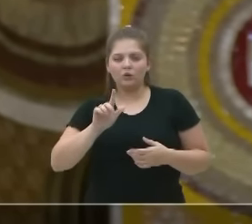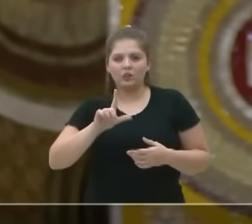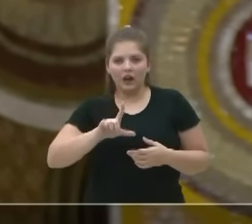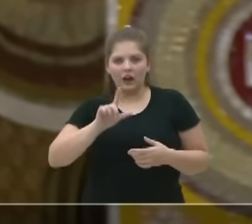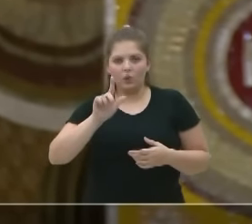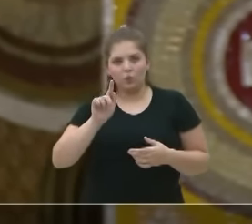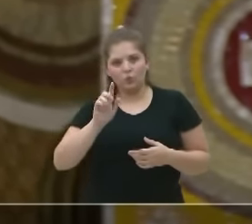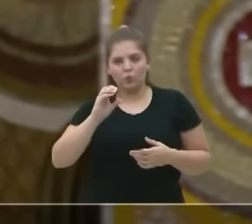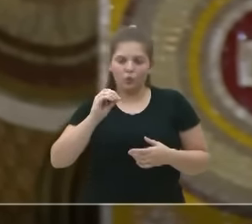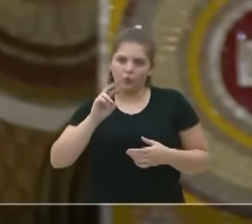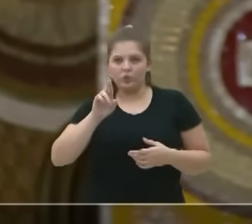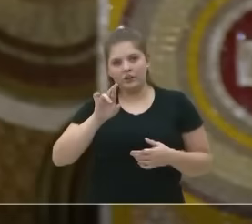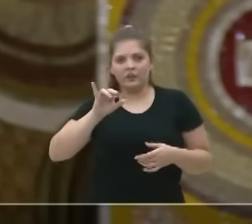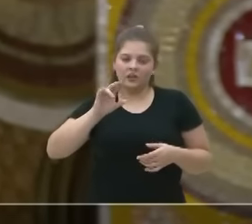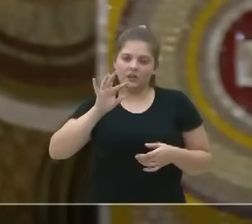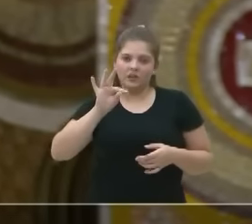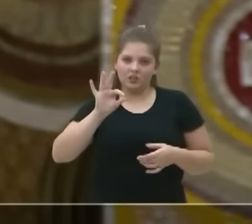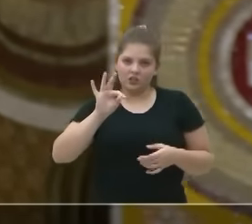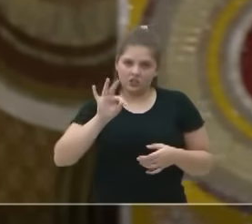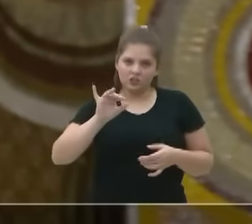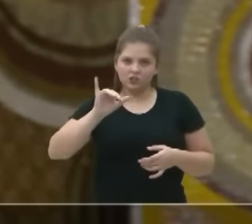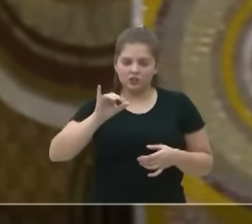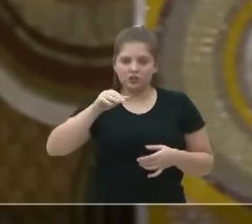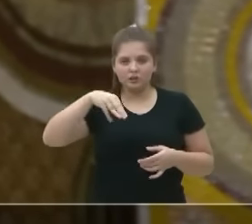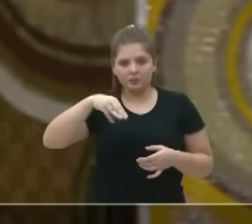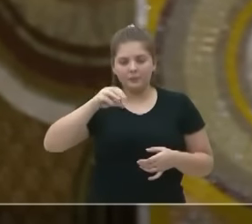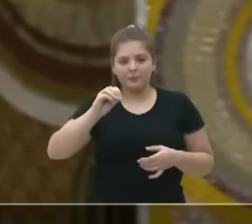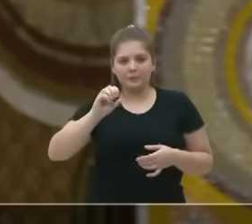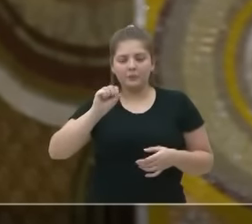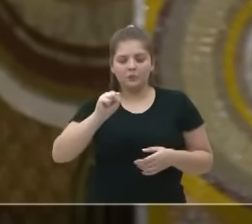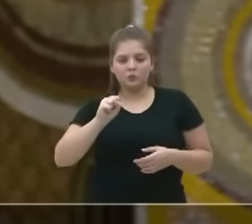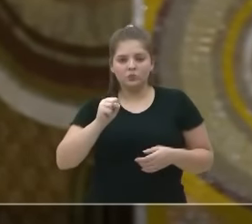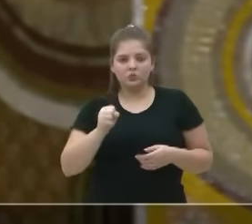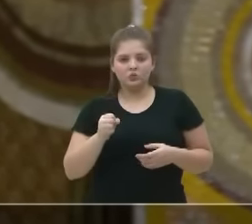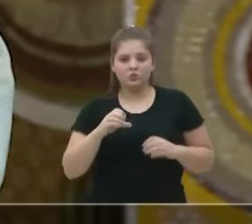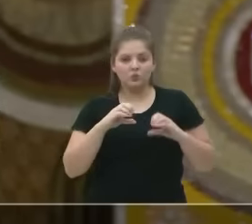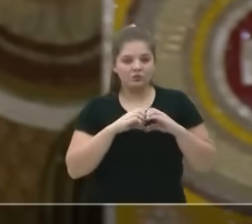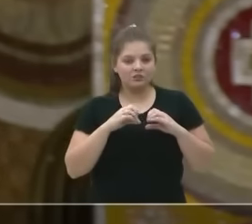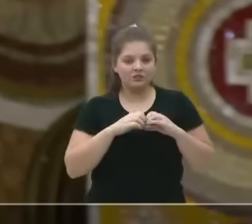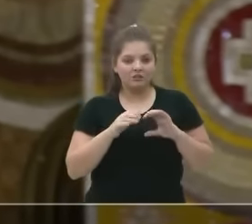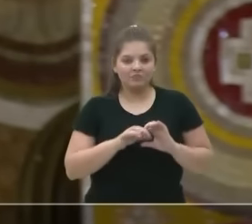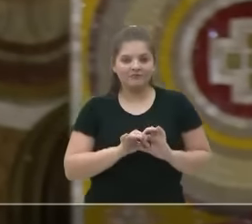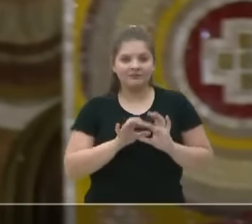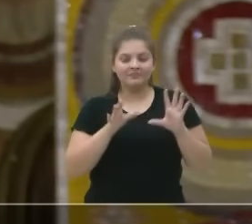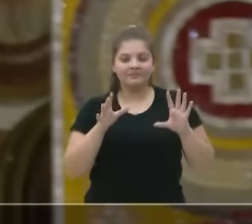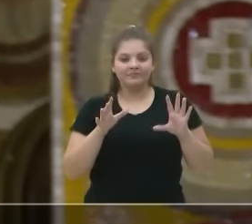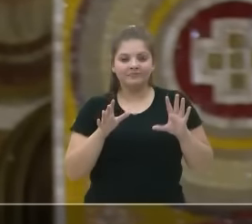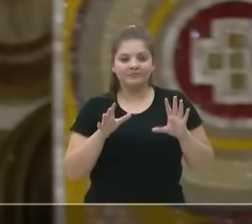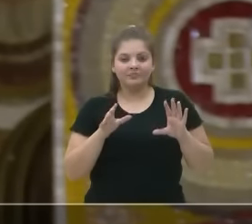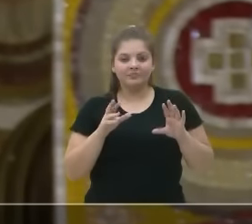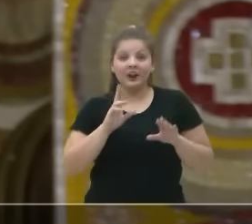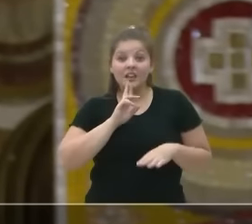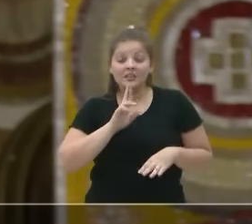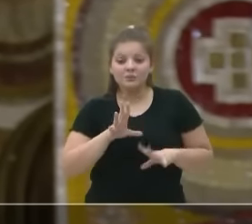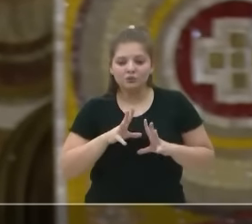e nutrir seu coração de liberdade. Nesta frase, para mim está a resposta de